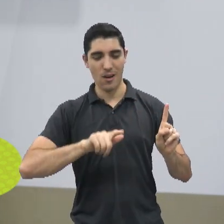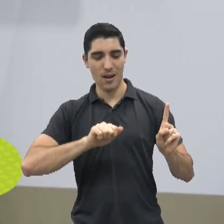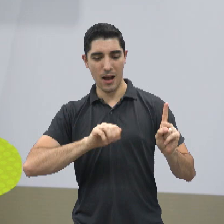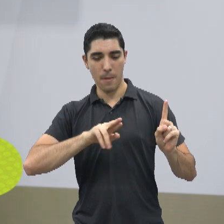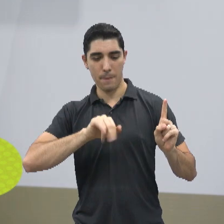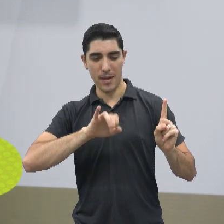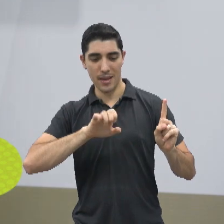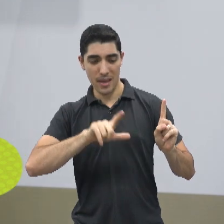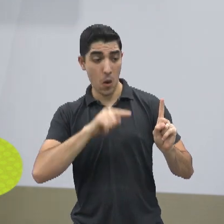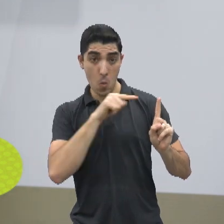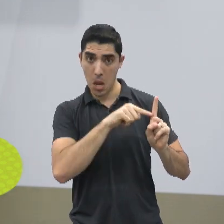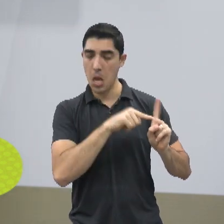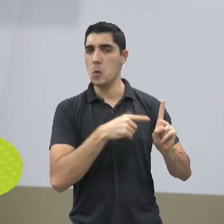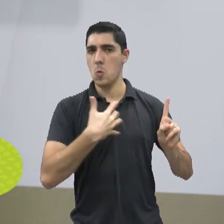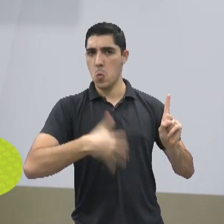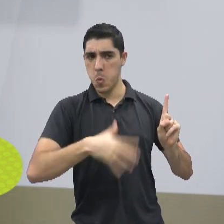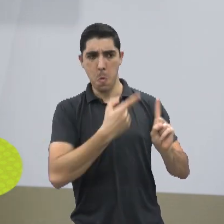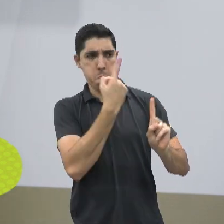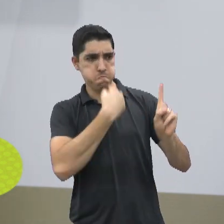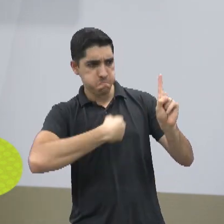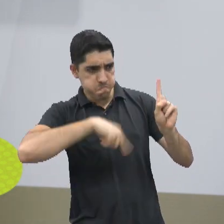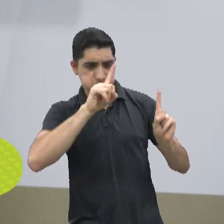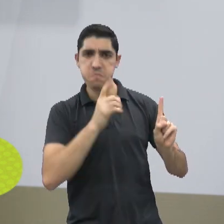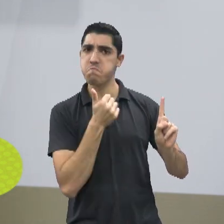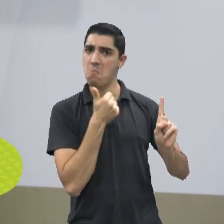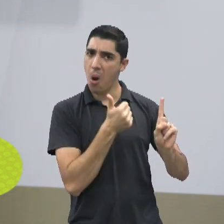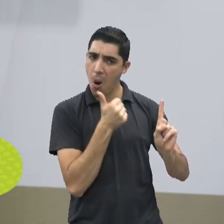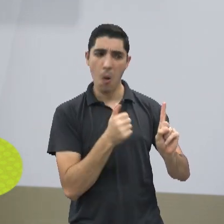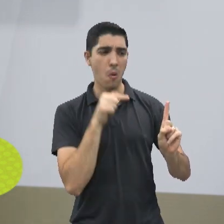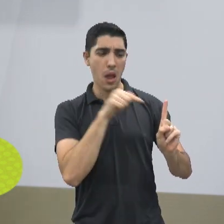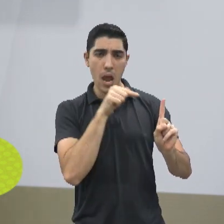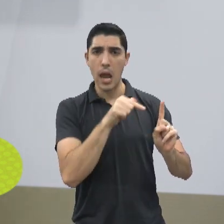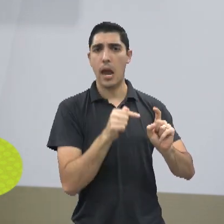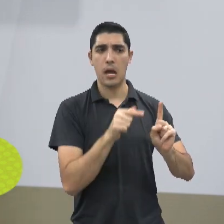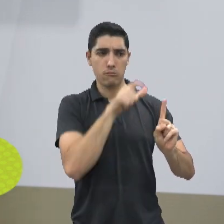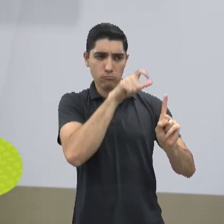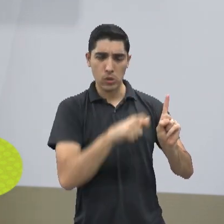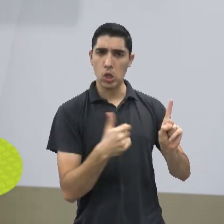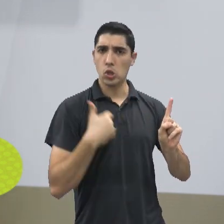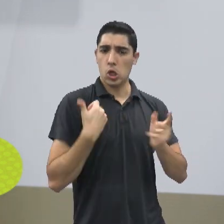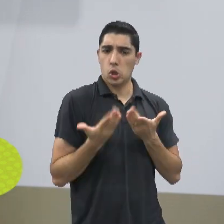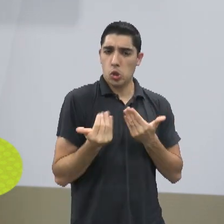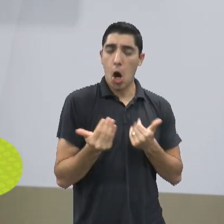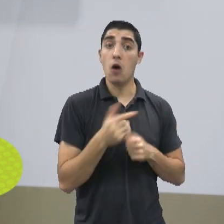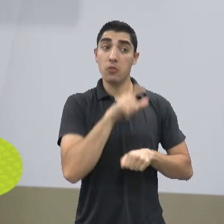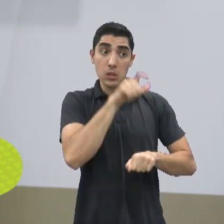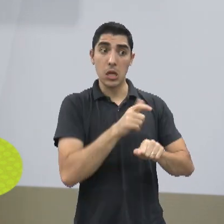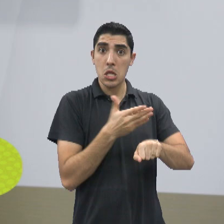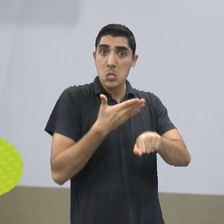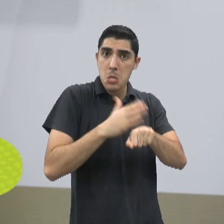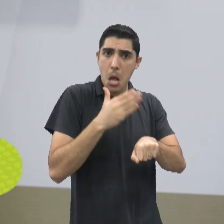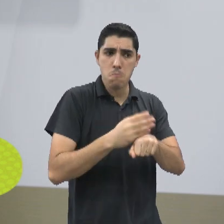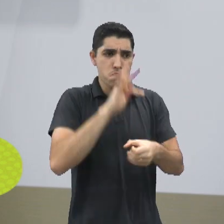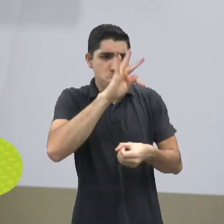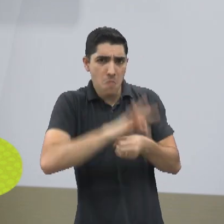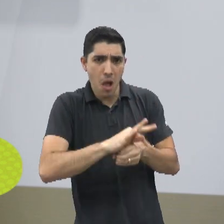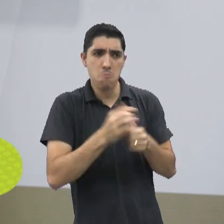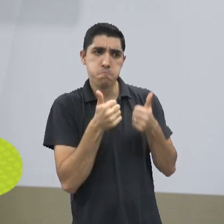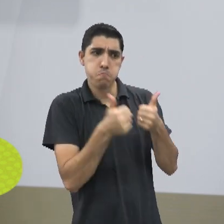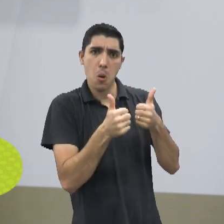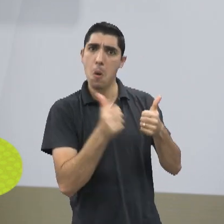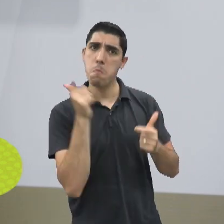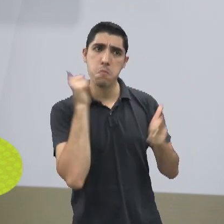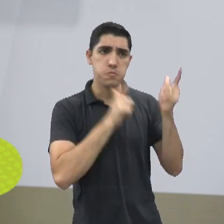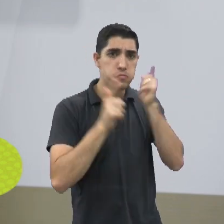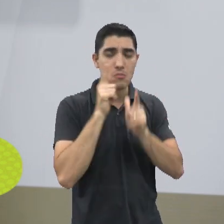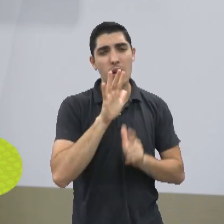regionalmente falando, mas nacionalmente também. Ele foi um dos treinadores que se tornaram revelação e protagonista dentro da Liga Nacional.